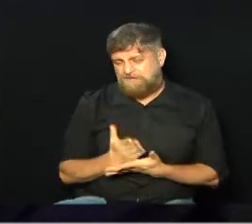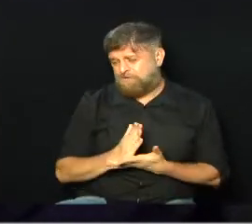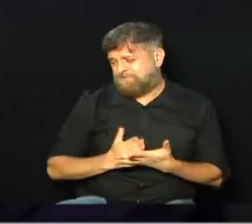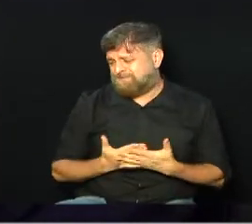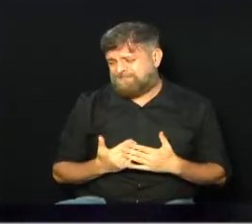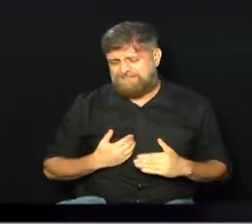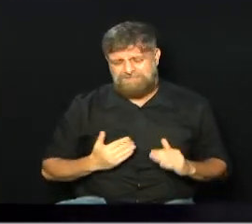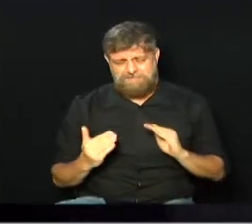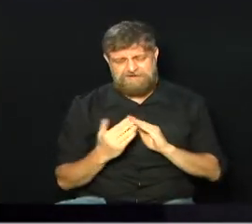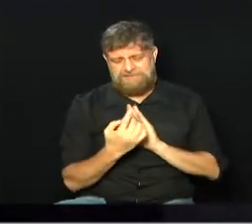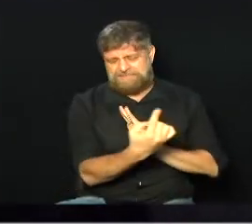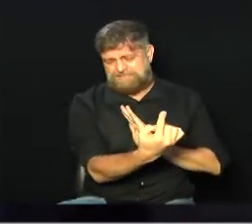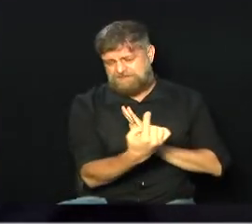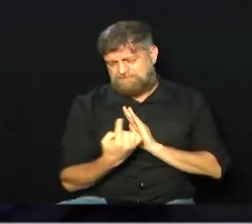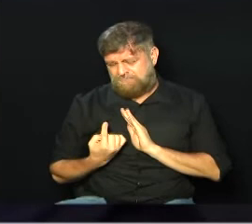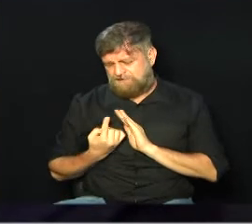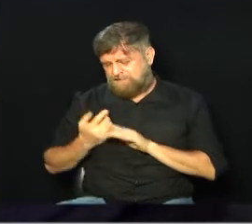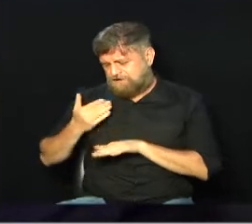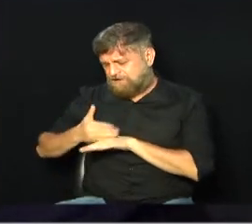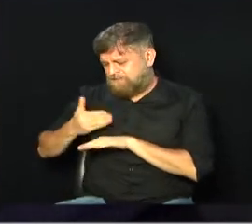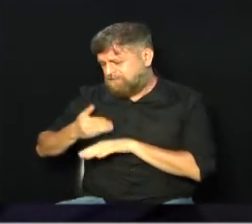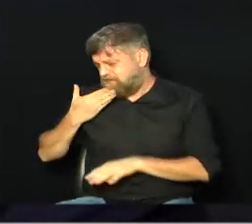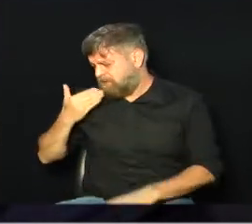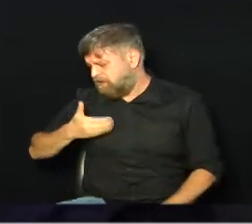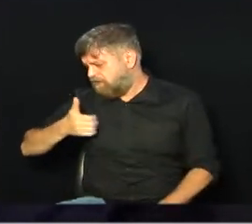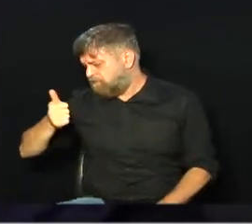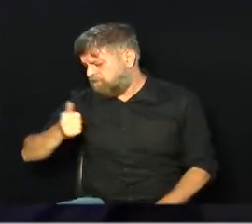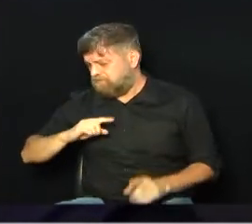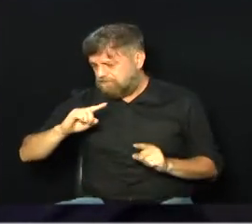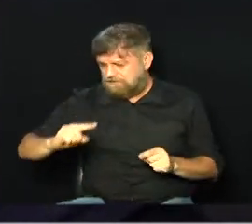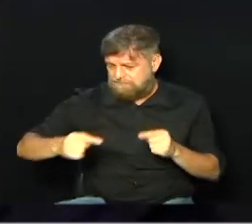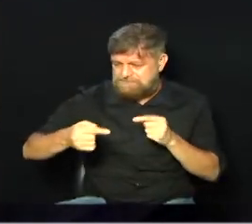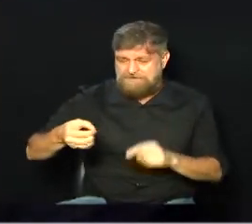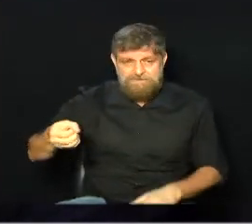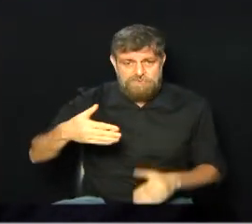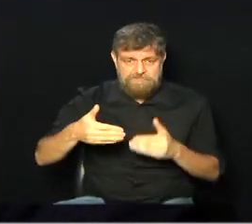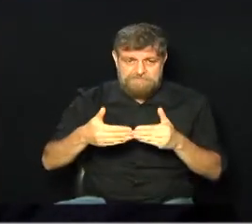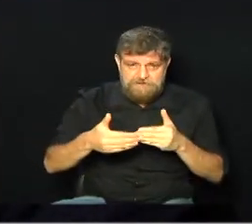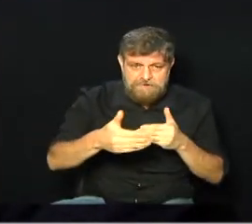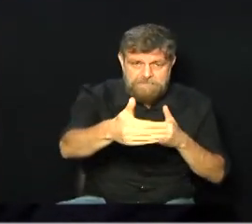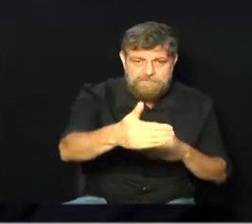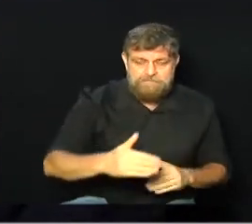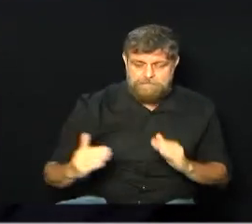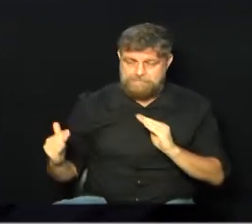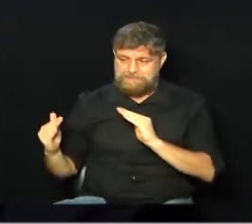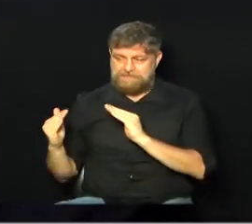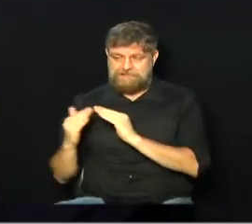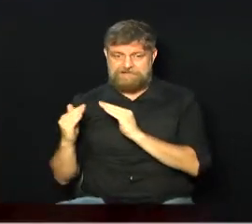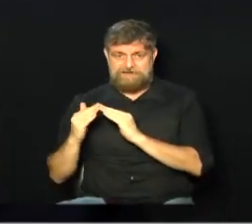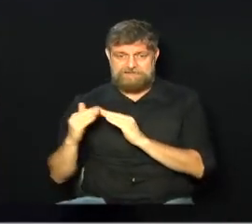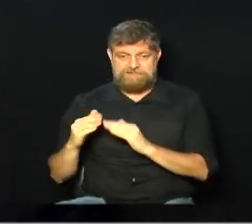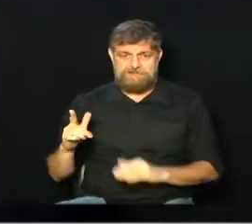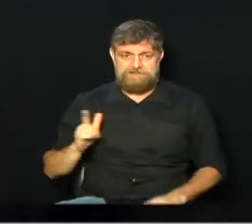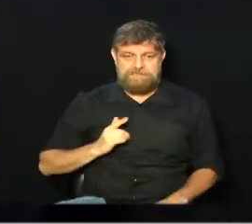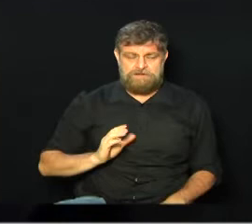novo, quero me preparar melhor para ir para um novo desafio. E nesse tempo em casa me apareceu o Coritiba.